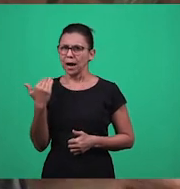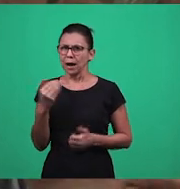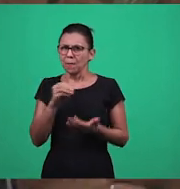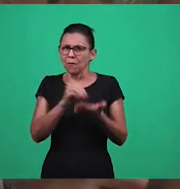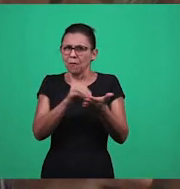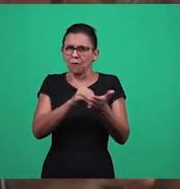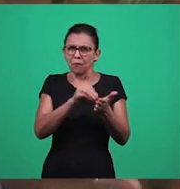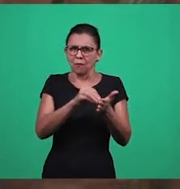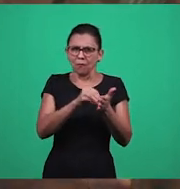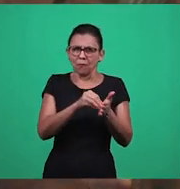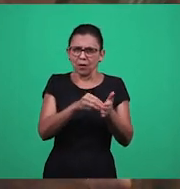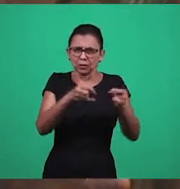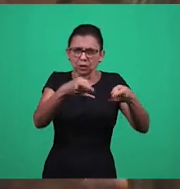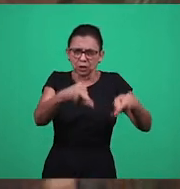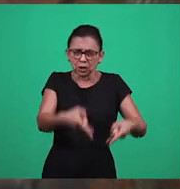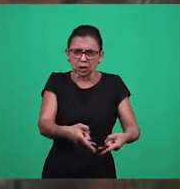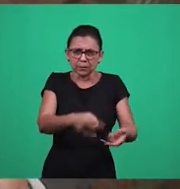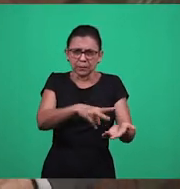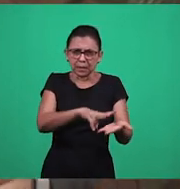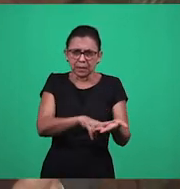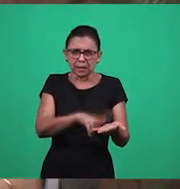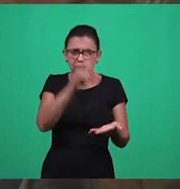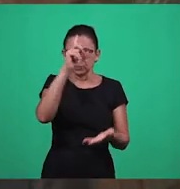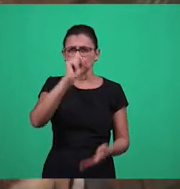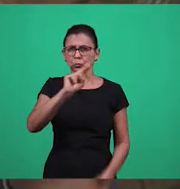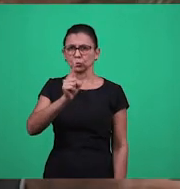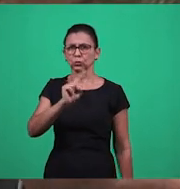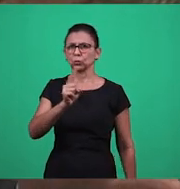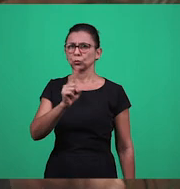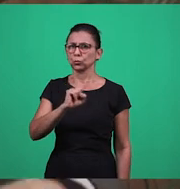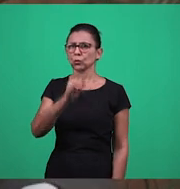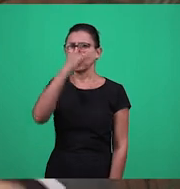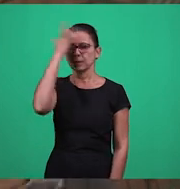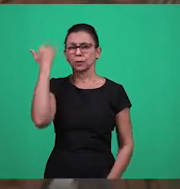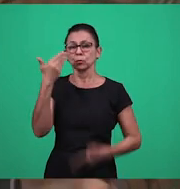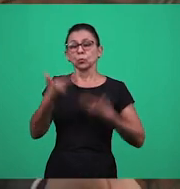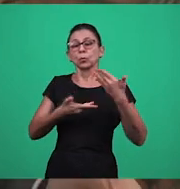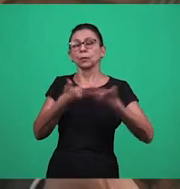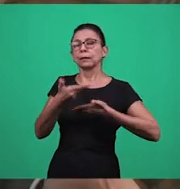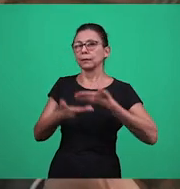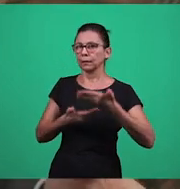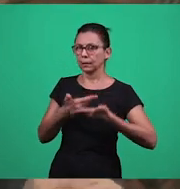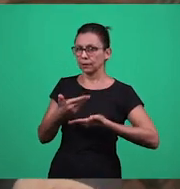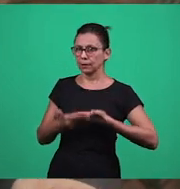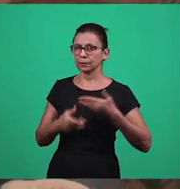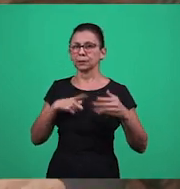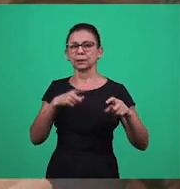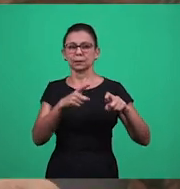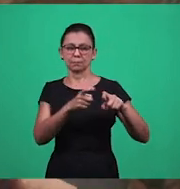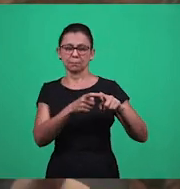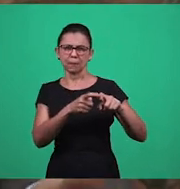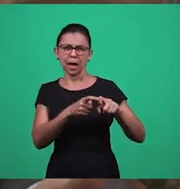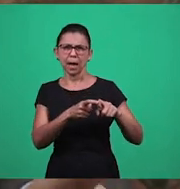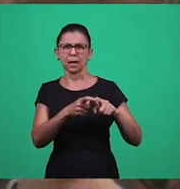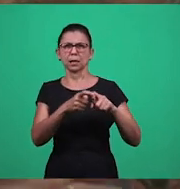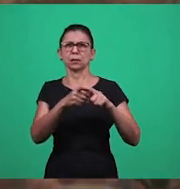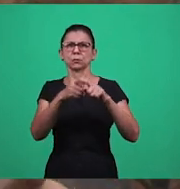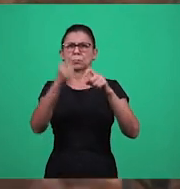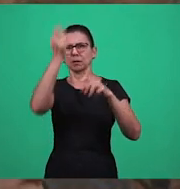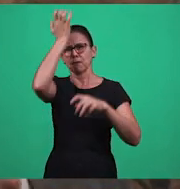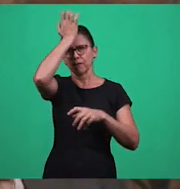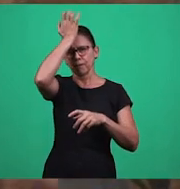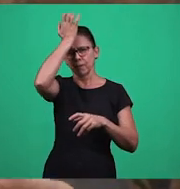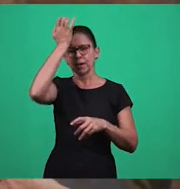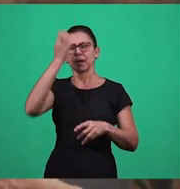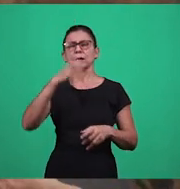de leito, Então as pessoas estão sendo atendidas, estão sendo tratadas, Existem uma série